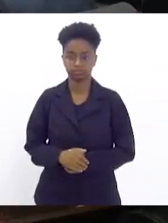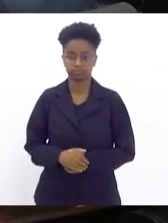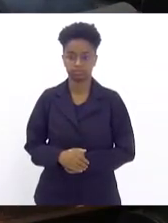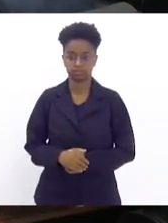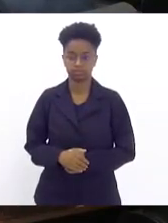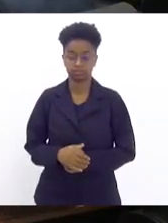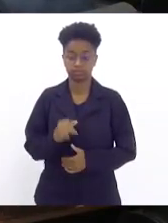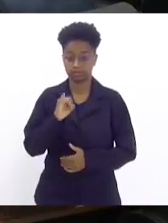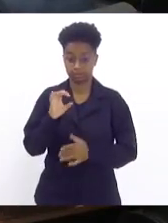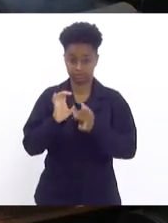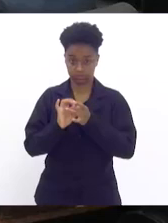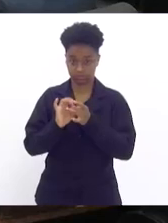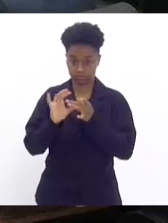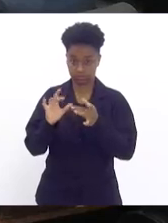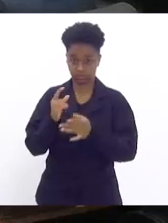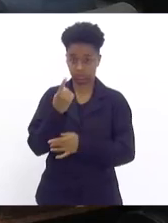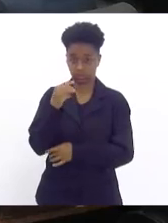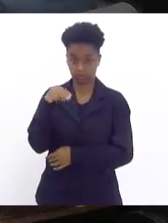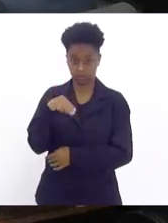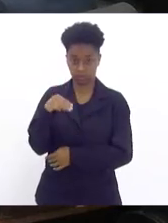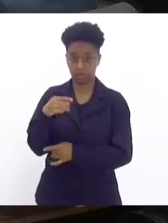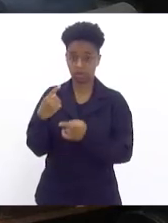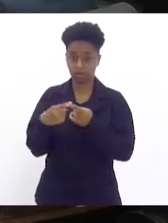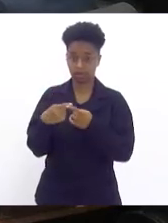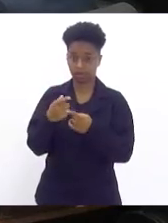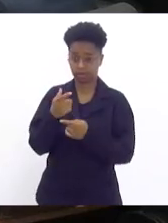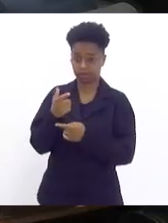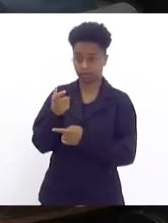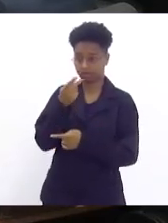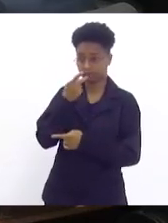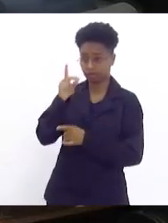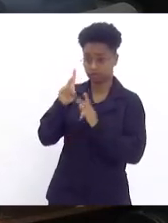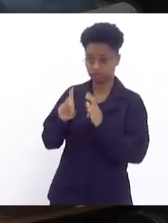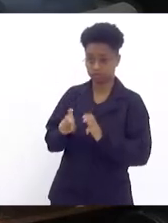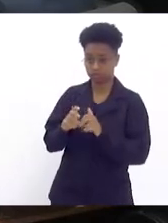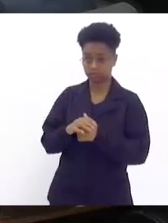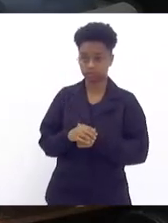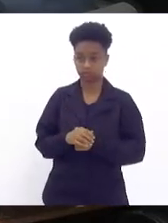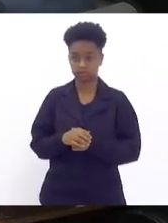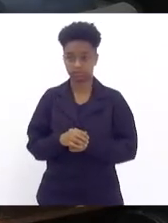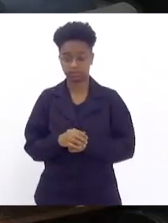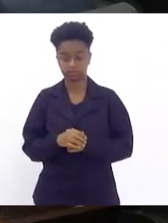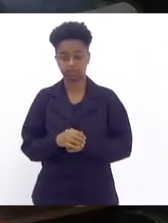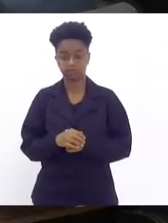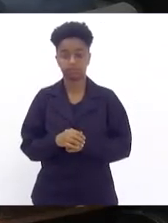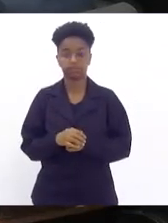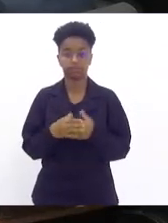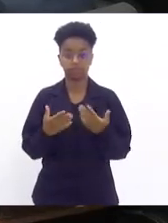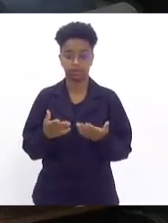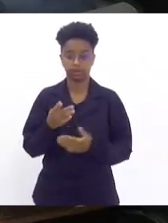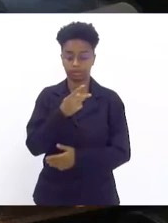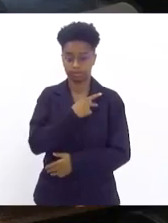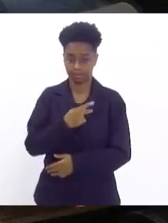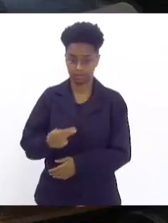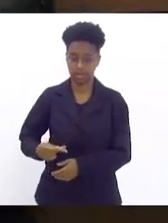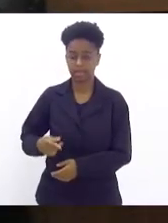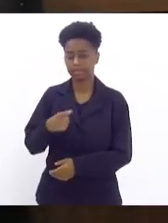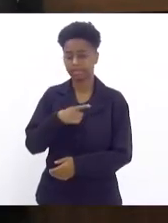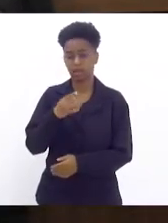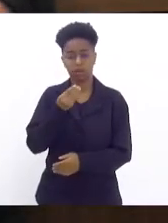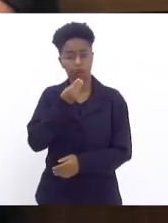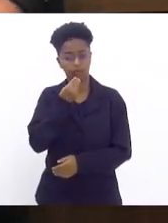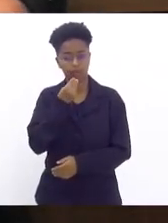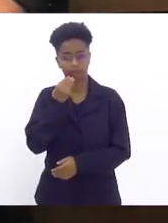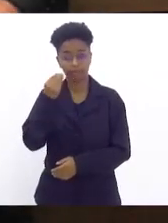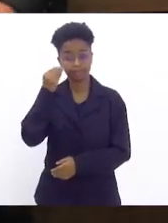se vossa excelência me permite presente a um minuto só porque fui citado e não poderia senhor presidente houve uma clara tentativa